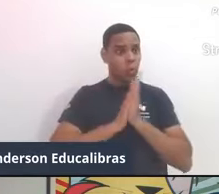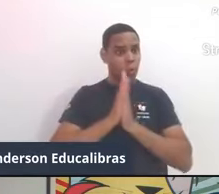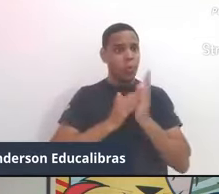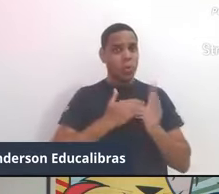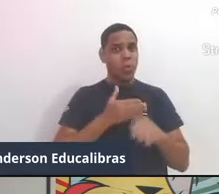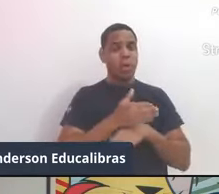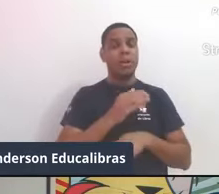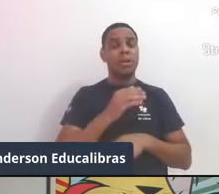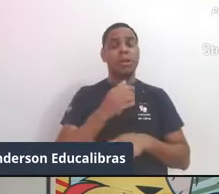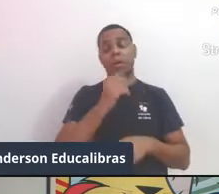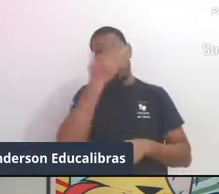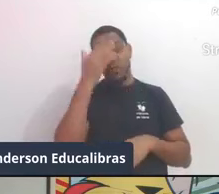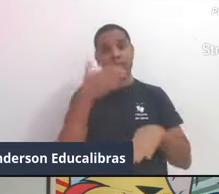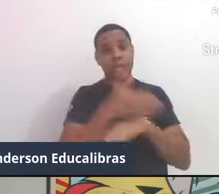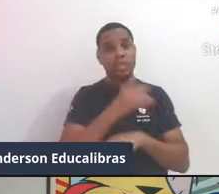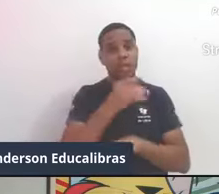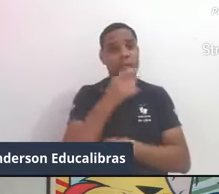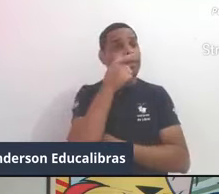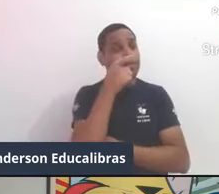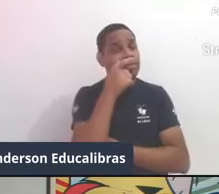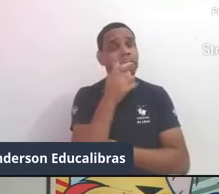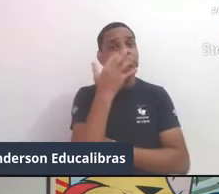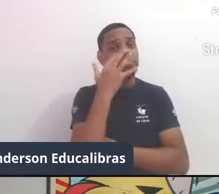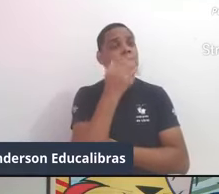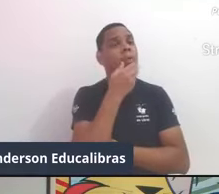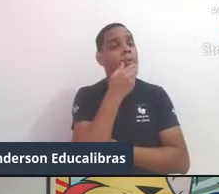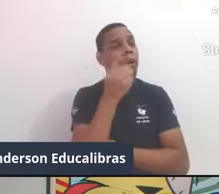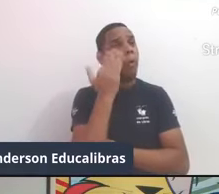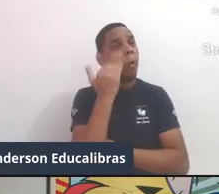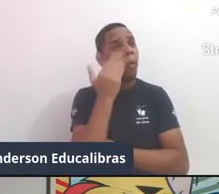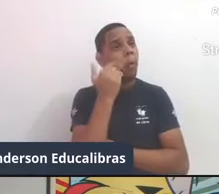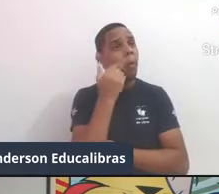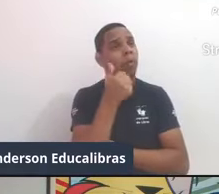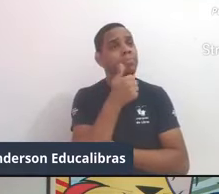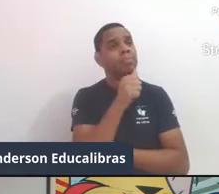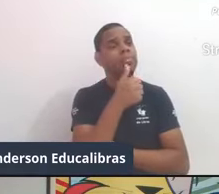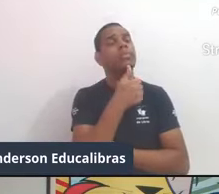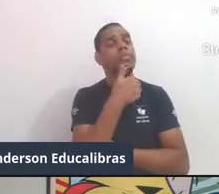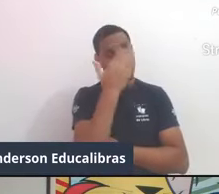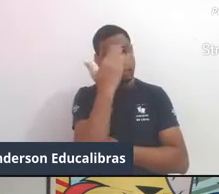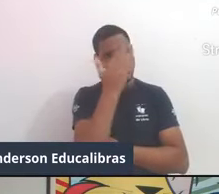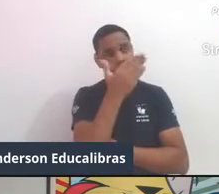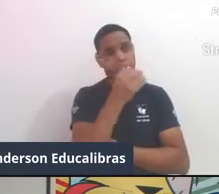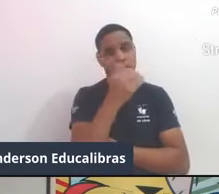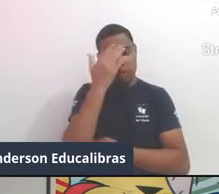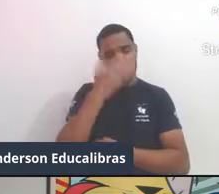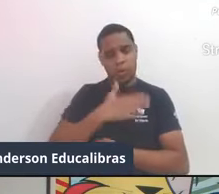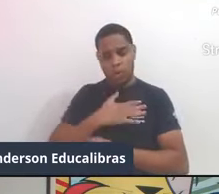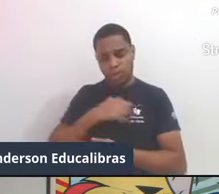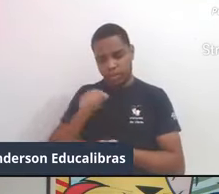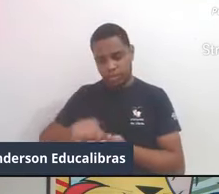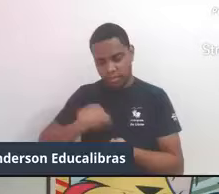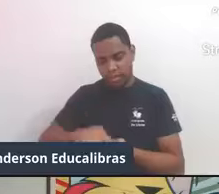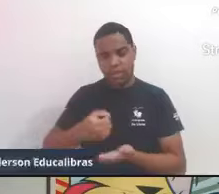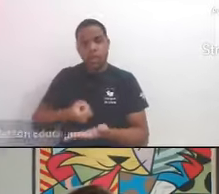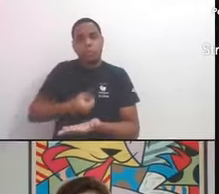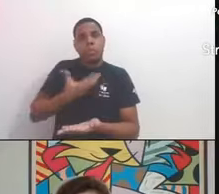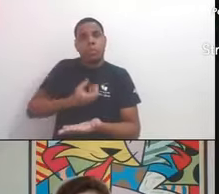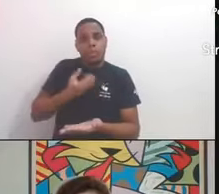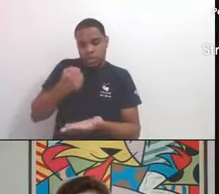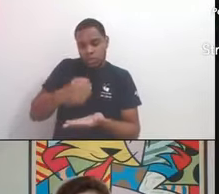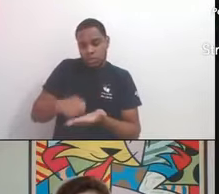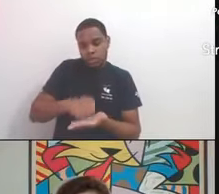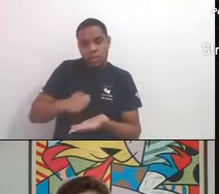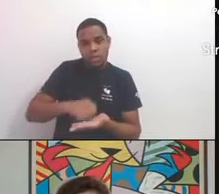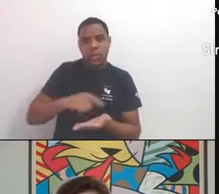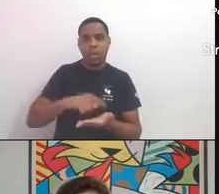ouvir e acabou, vai fazer outro tipo de envolvimento, vai escrever, vai fazer poesia, vai